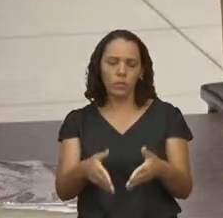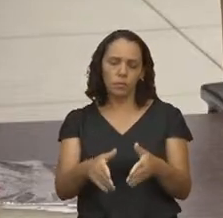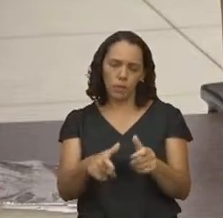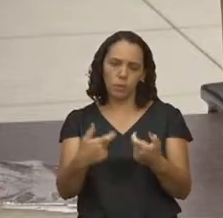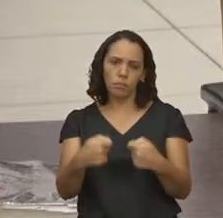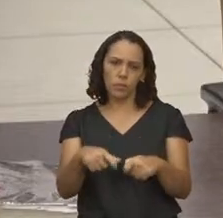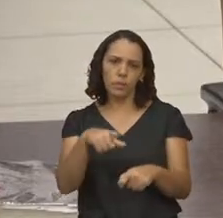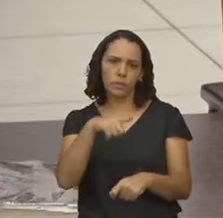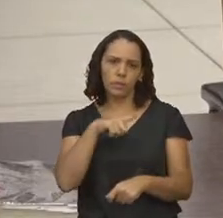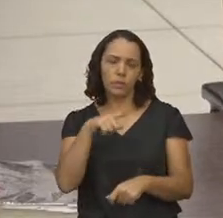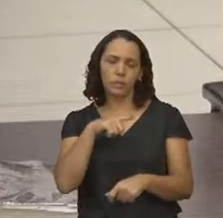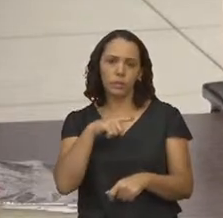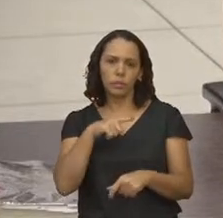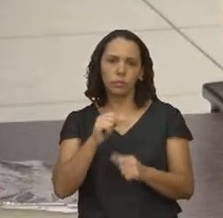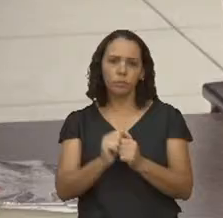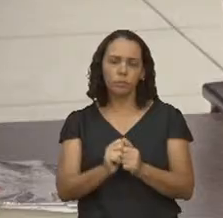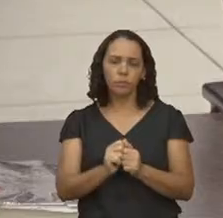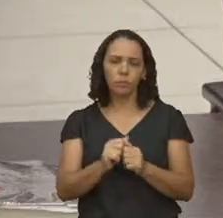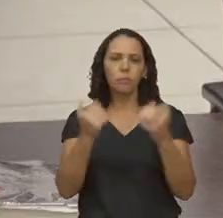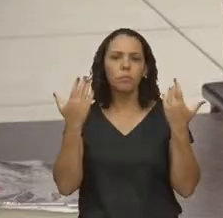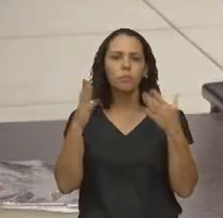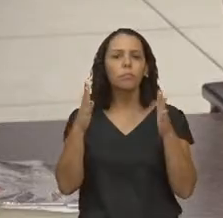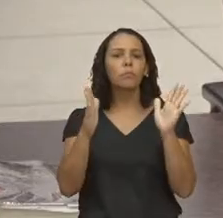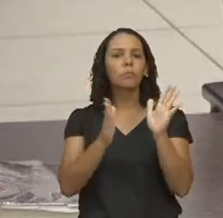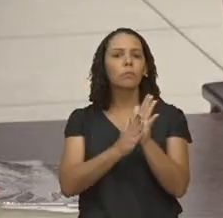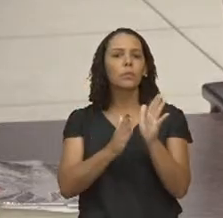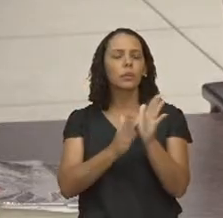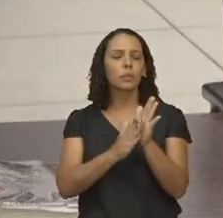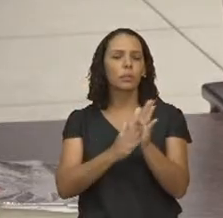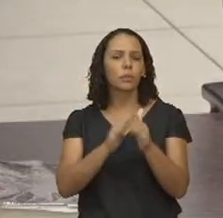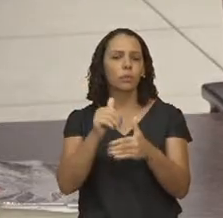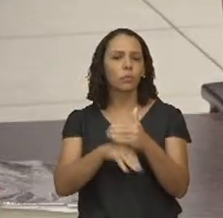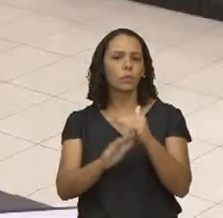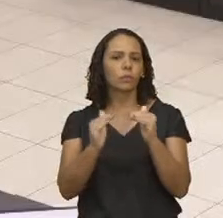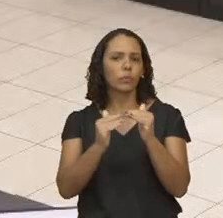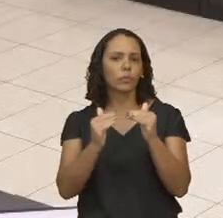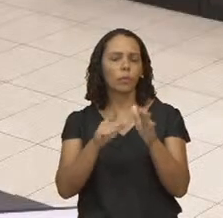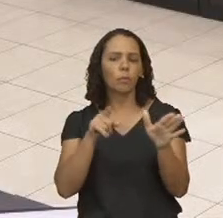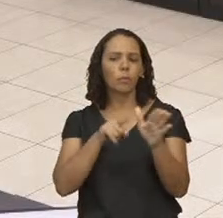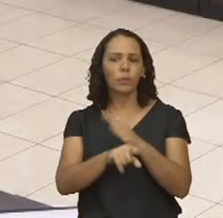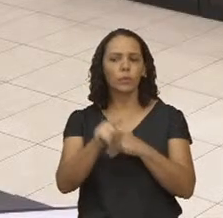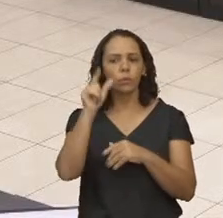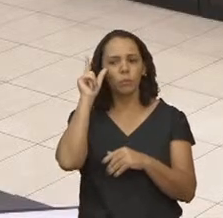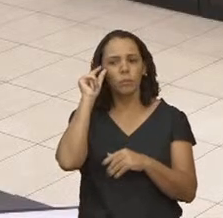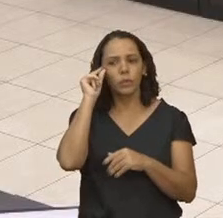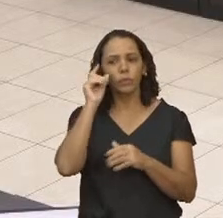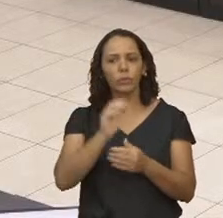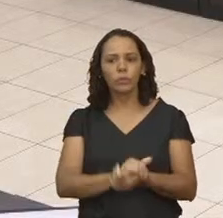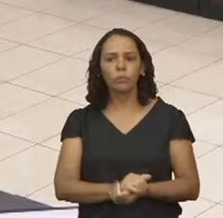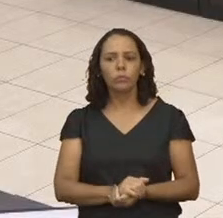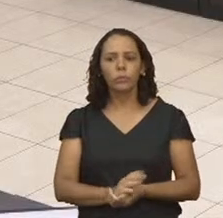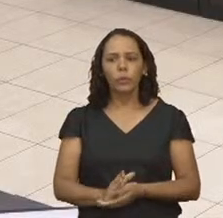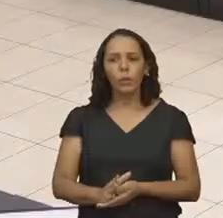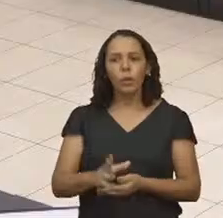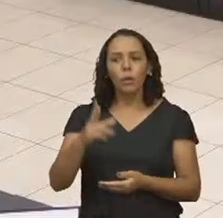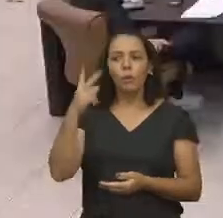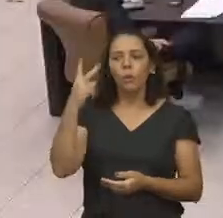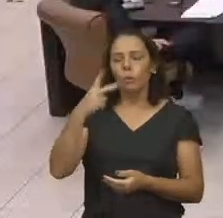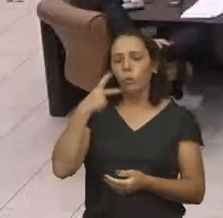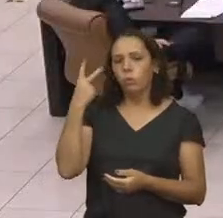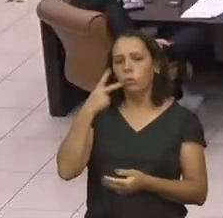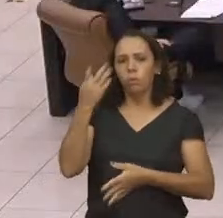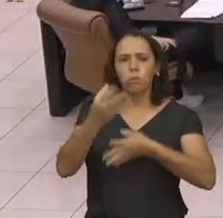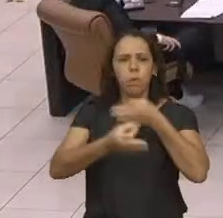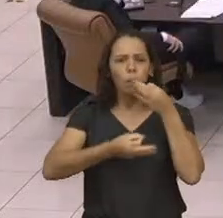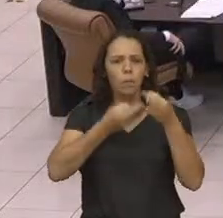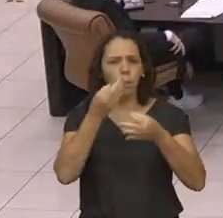filhos. Então, parabéns, sou favorável. Como voto, vereador Jean Araújo. Bom, quero aqui agradecer a todos os vereadores pelas